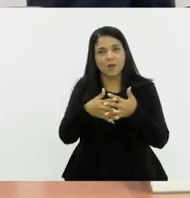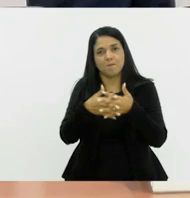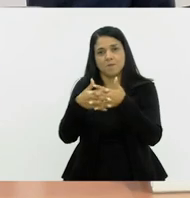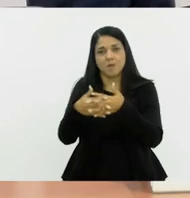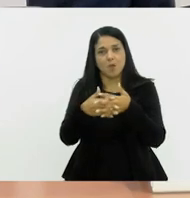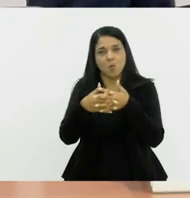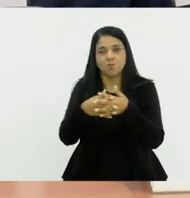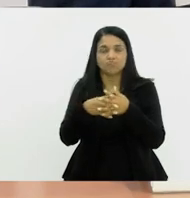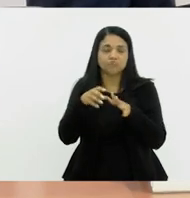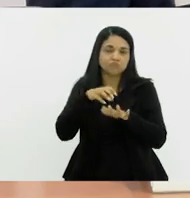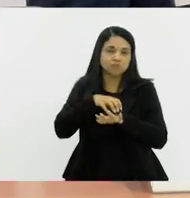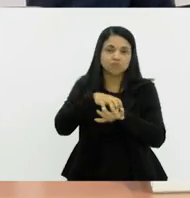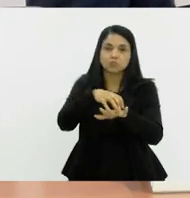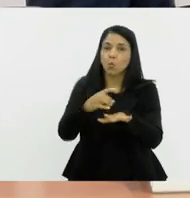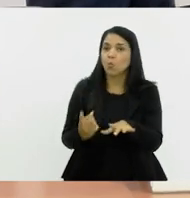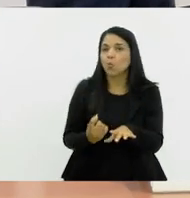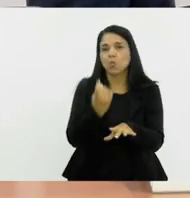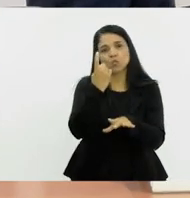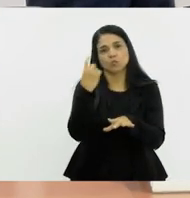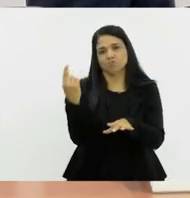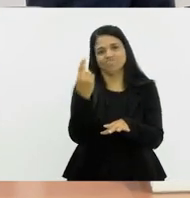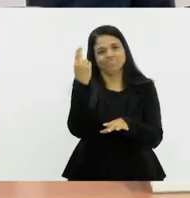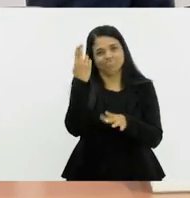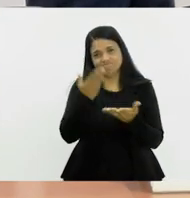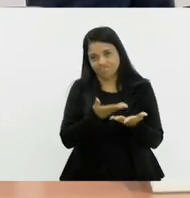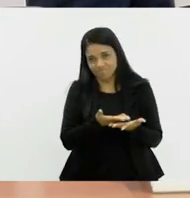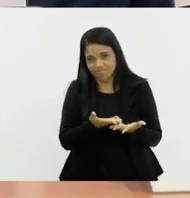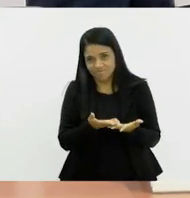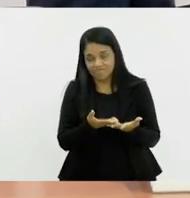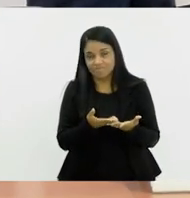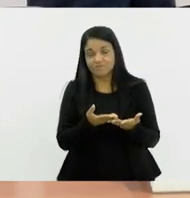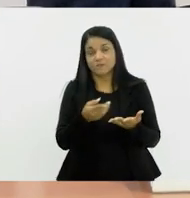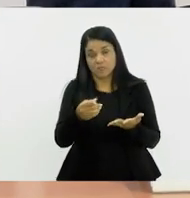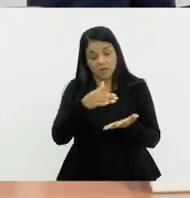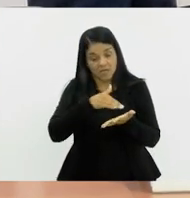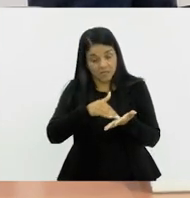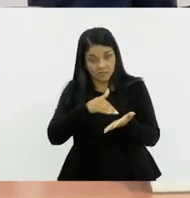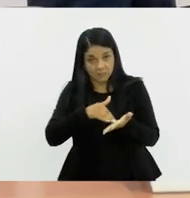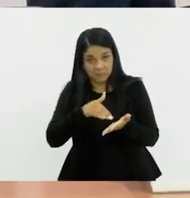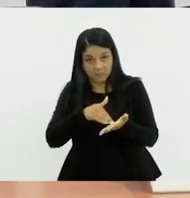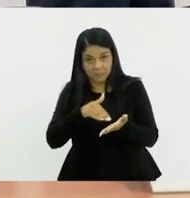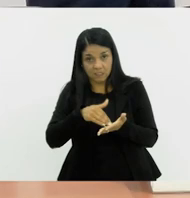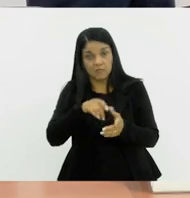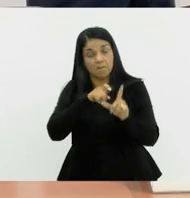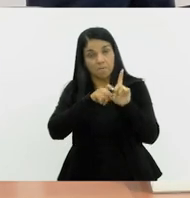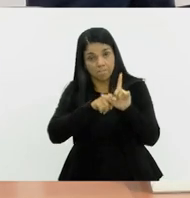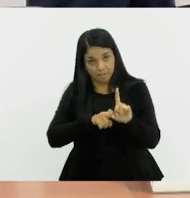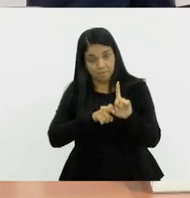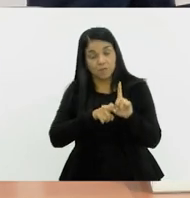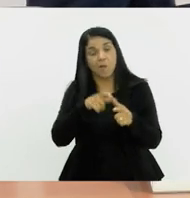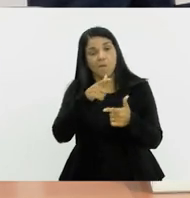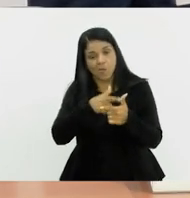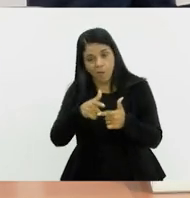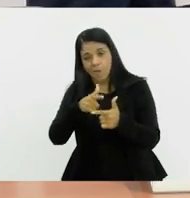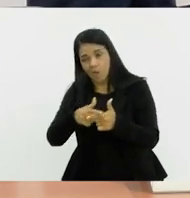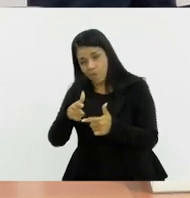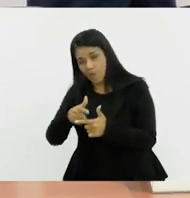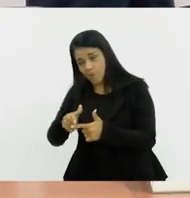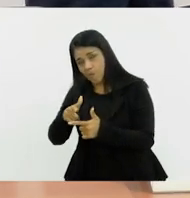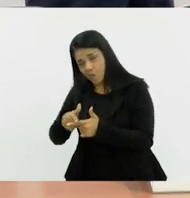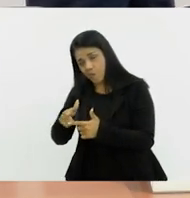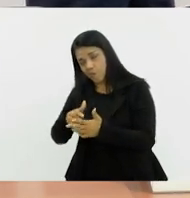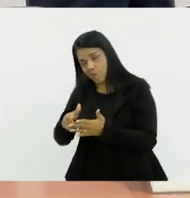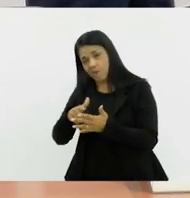tem. Né? E hoje a gente depende dessa secretaria, que tem todos esses problemas operacionais, outros tantos